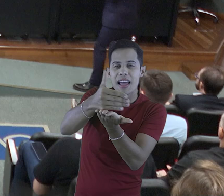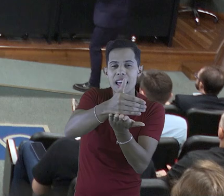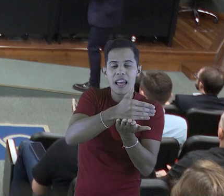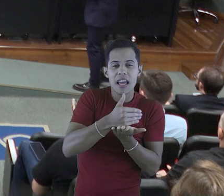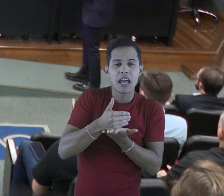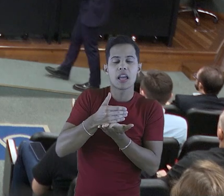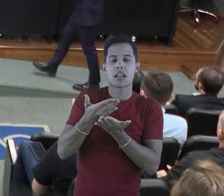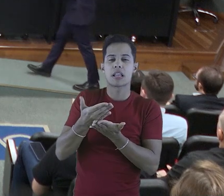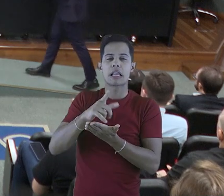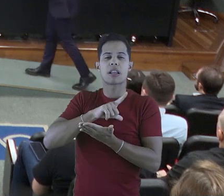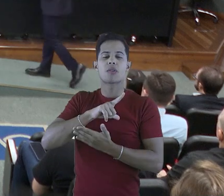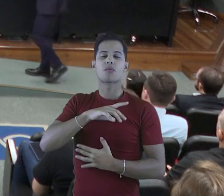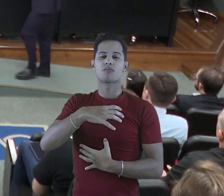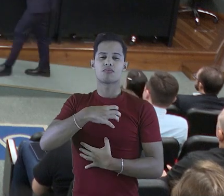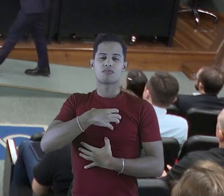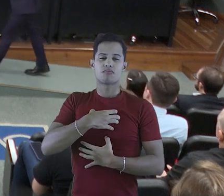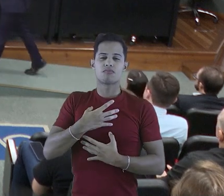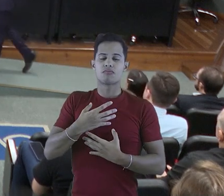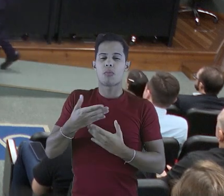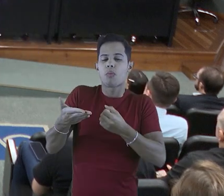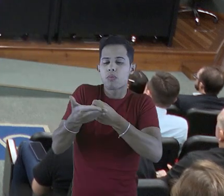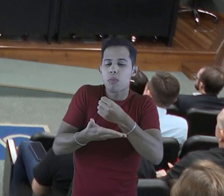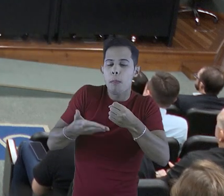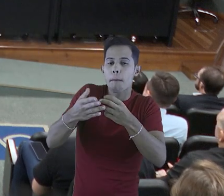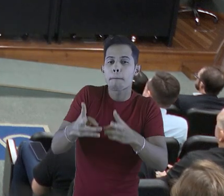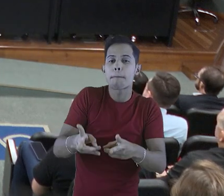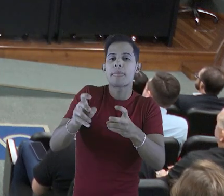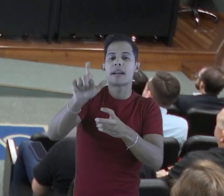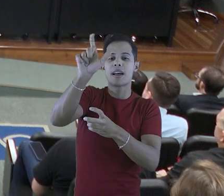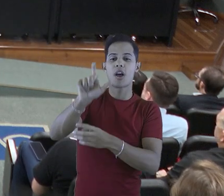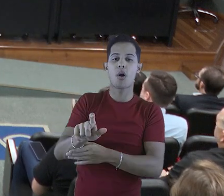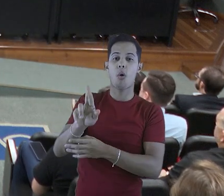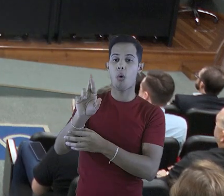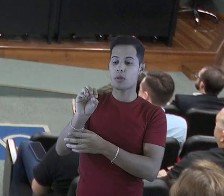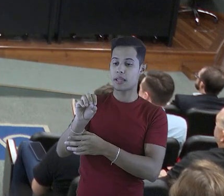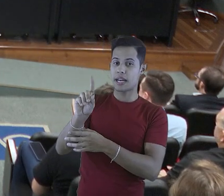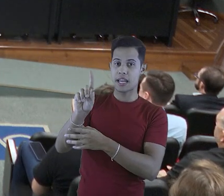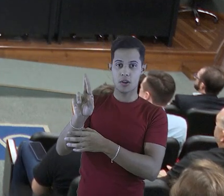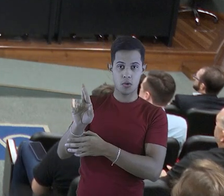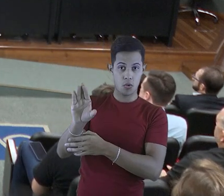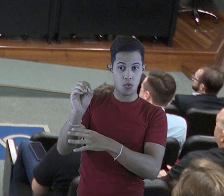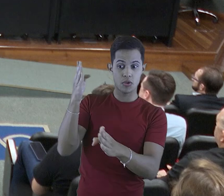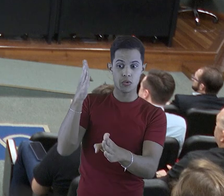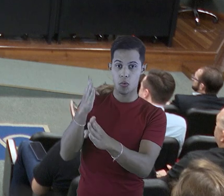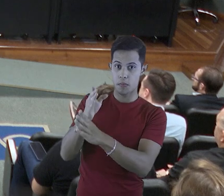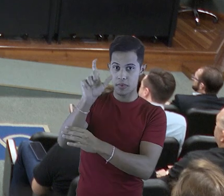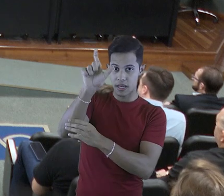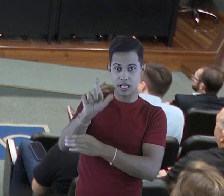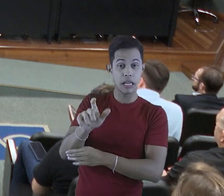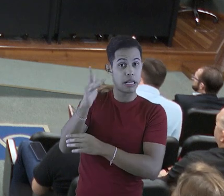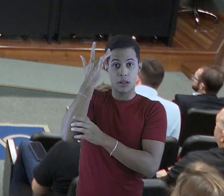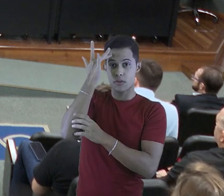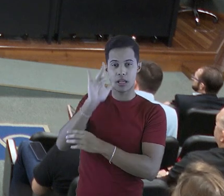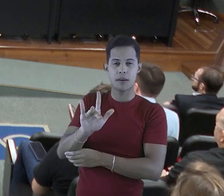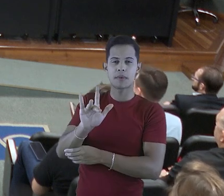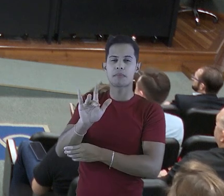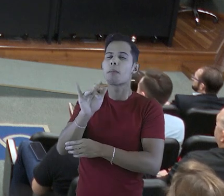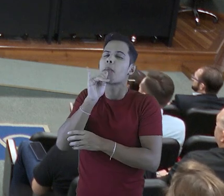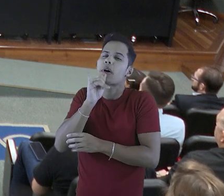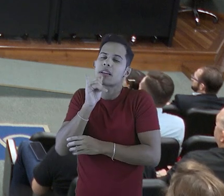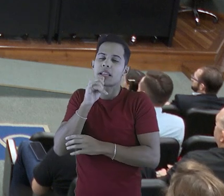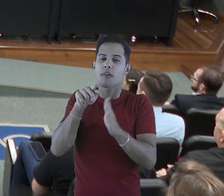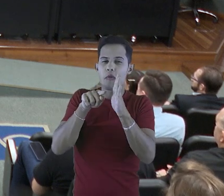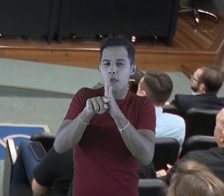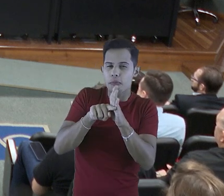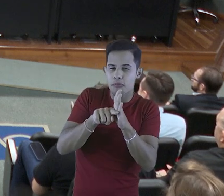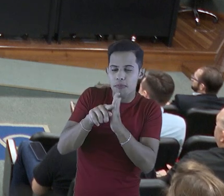razoável disponível, a identificação do Rodrigo. Por exemplo, dados de pesquisa da COVID. Dados de pesquisa, em